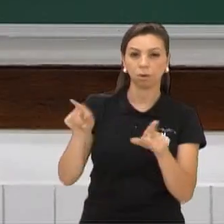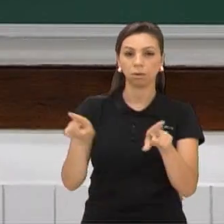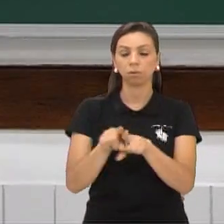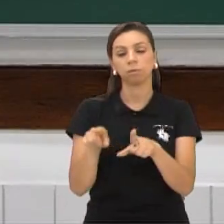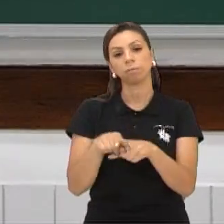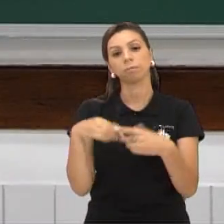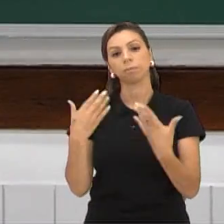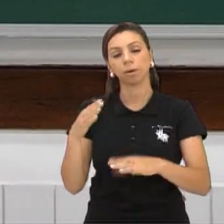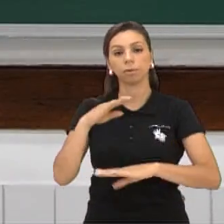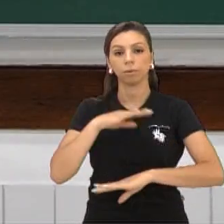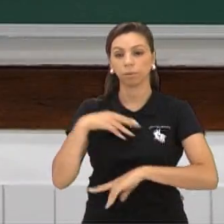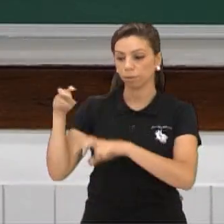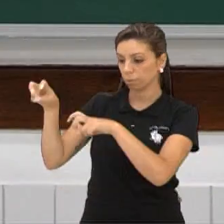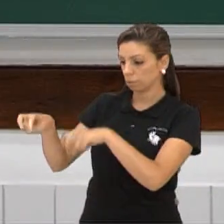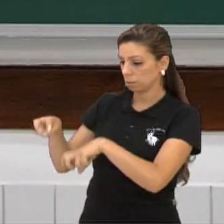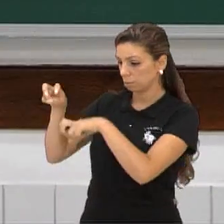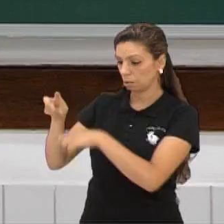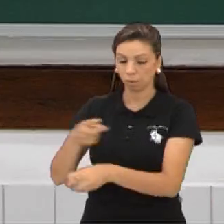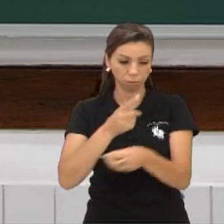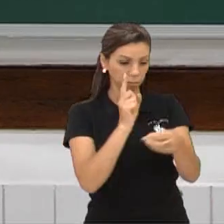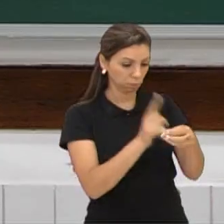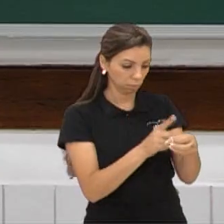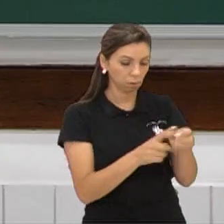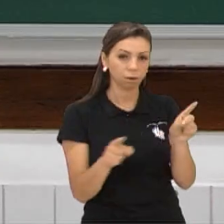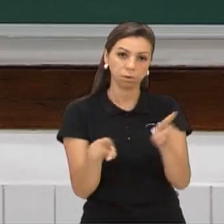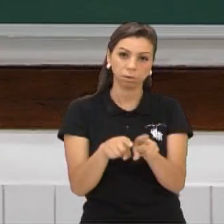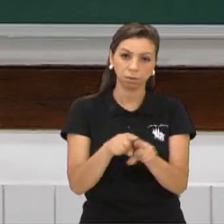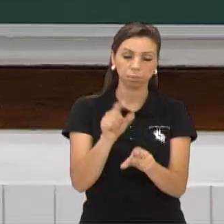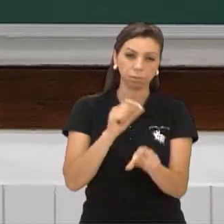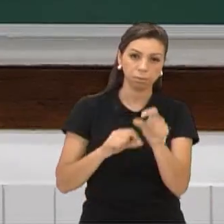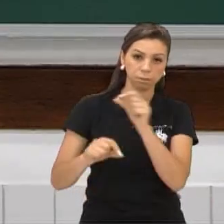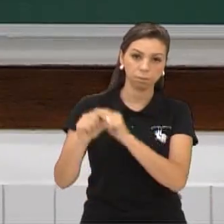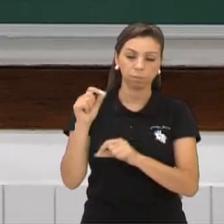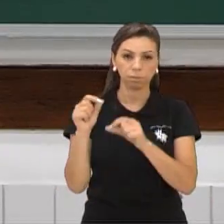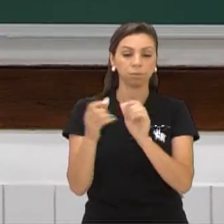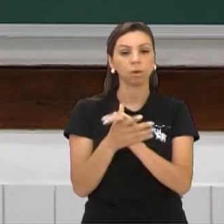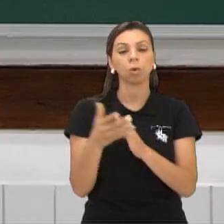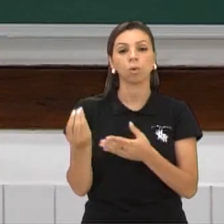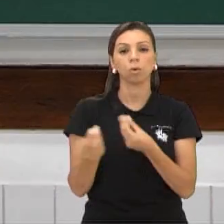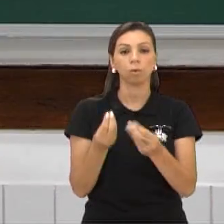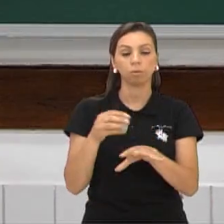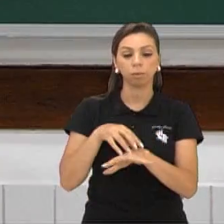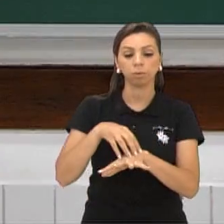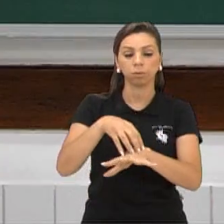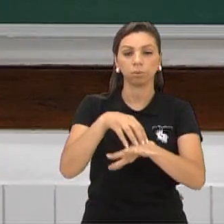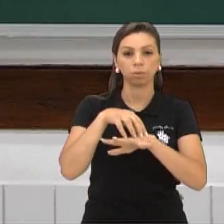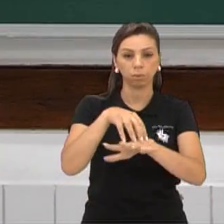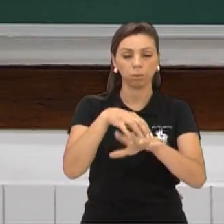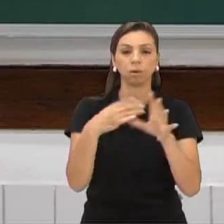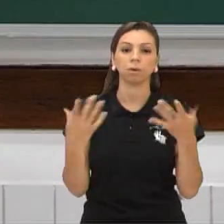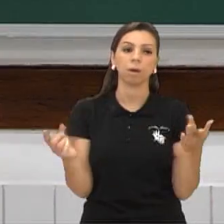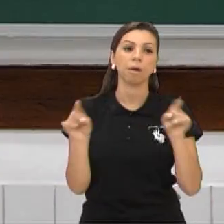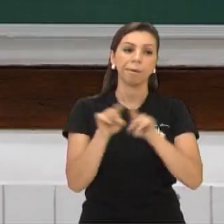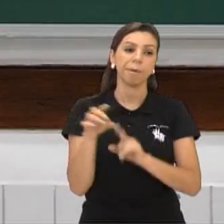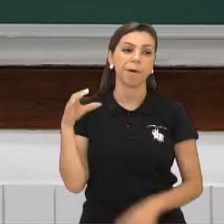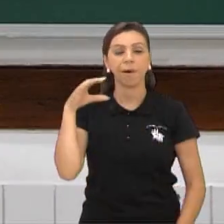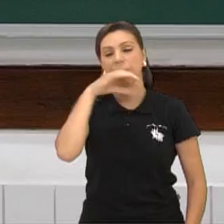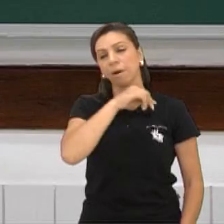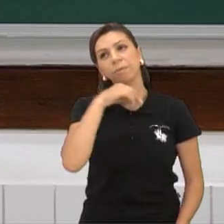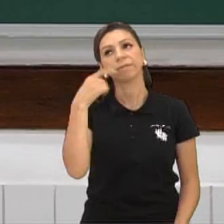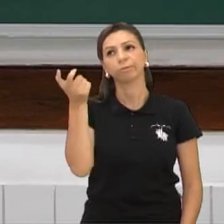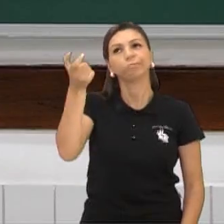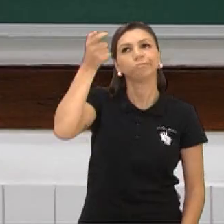a situação do rural e urbano, estruturamos isso a partir da rede de transportes e, logicamente, tivemos essa